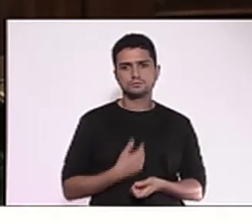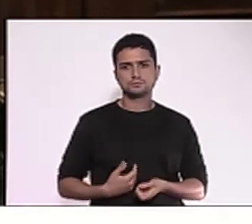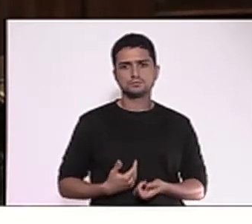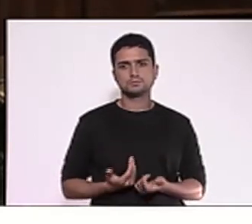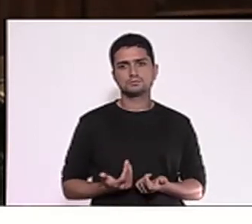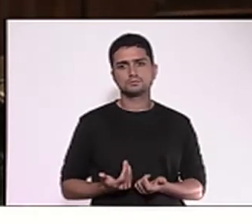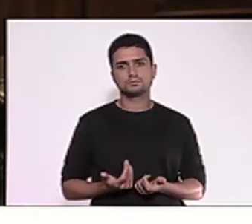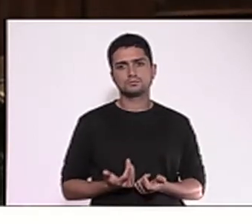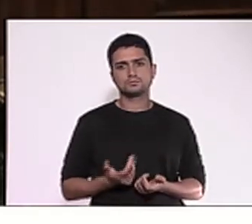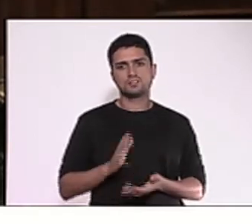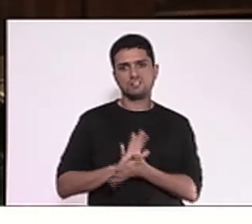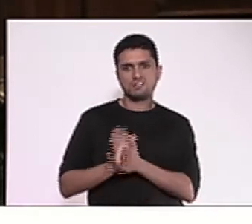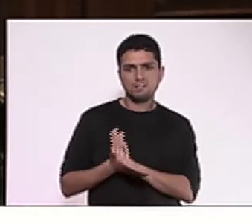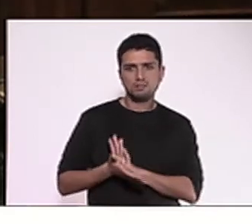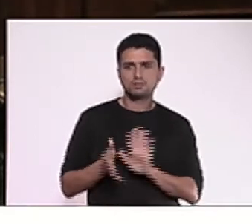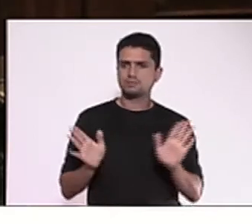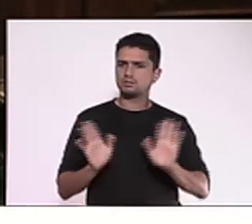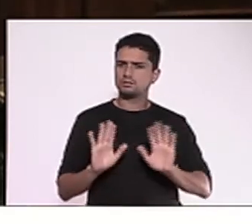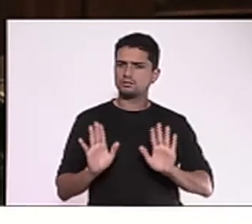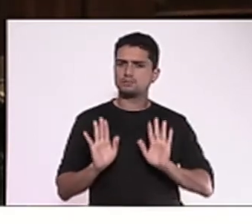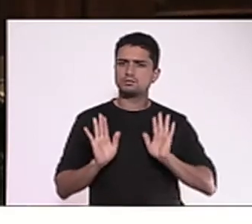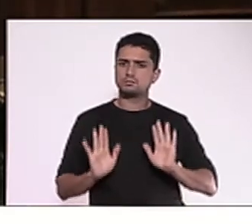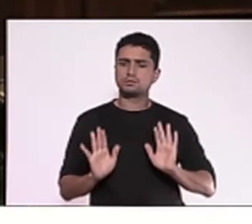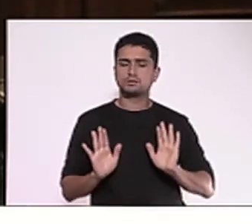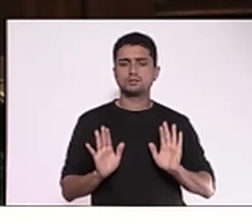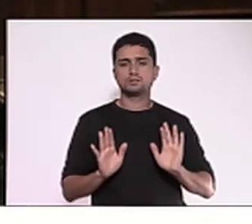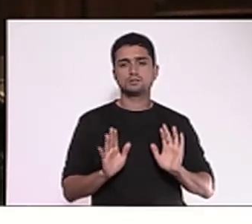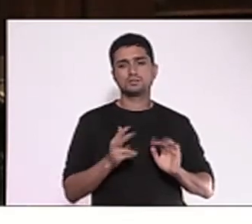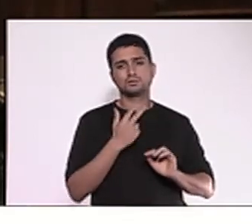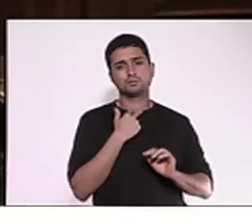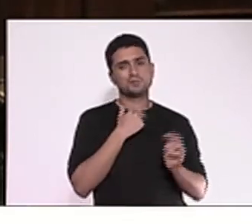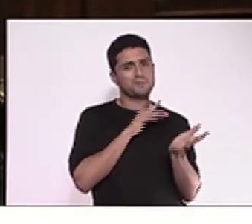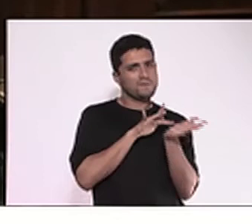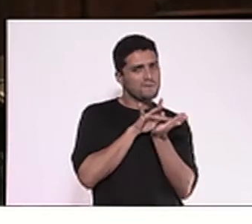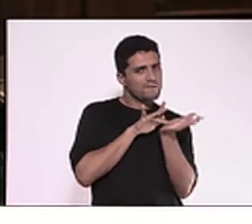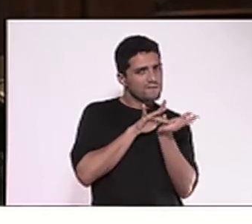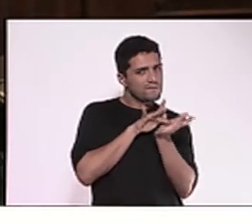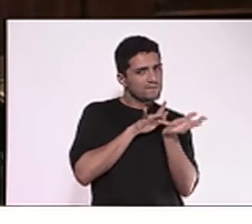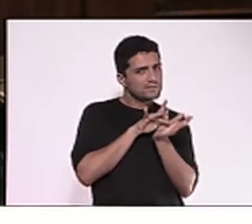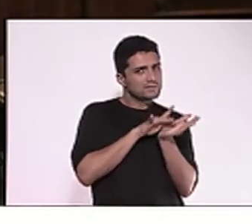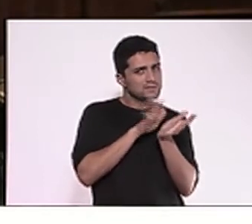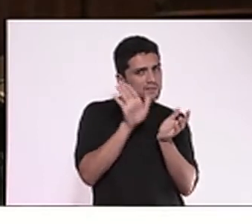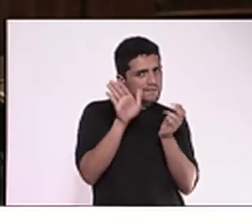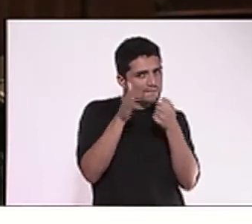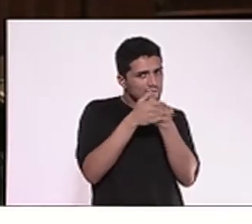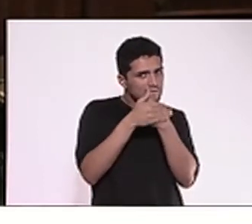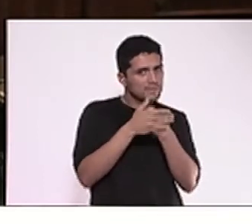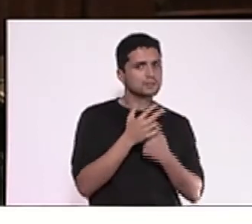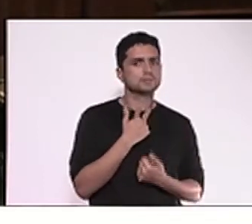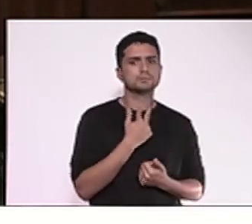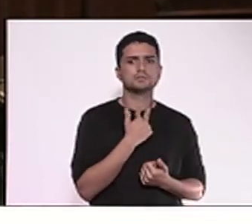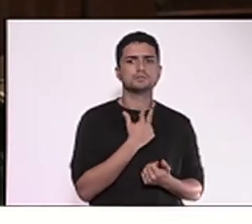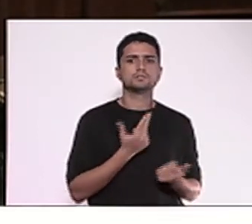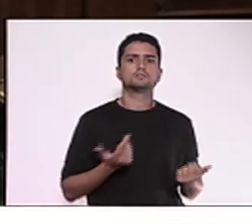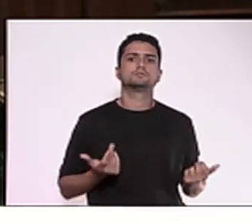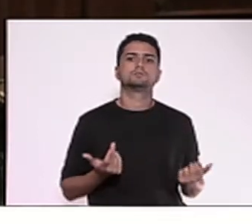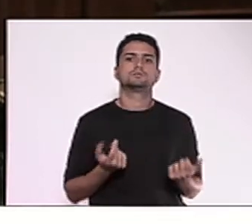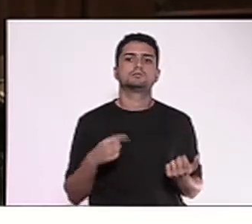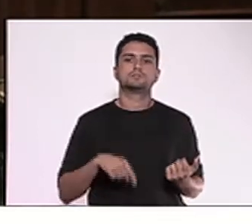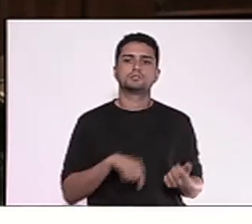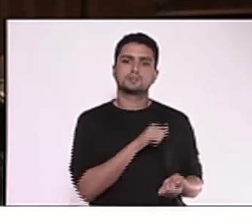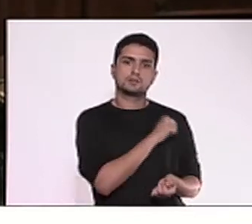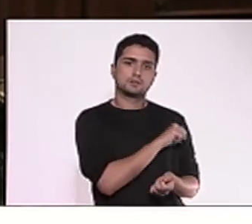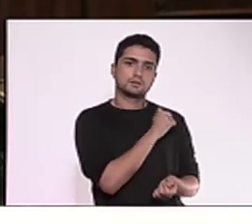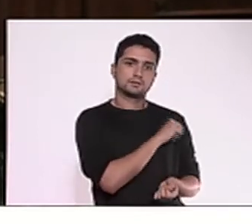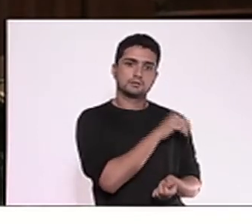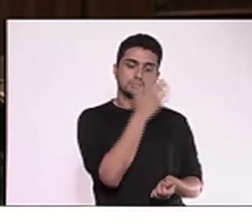trata disso, mas não é possível tapar o sol com a peneira. Não é possível tapar o sol com a peneira. E o que não dá para fazer no Rio de Janeiro de